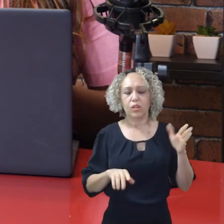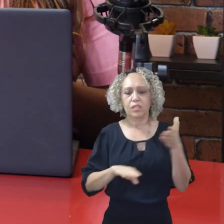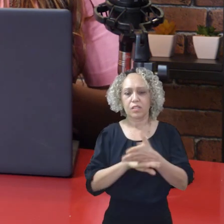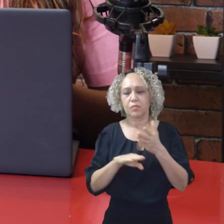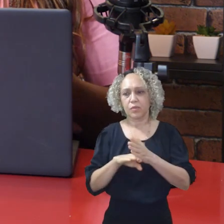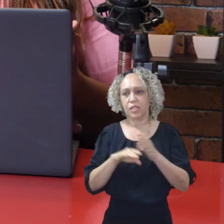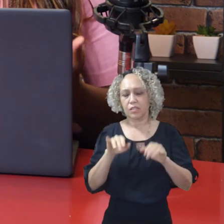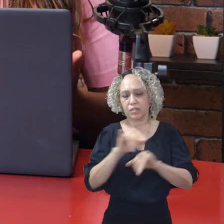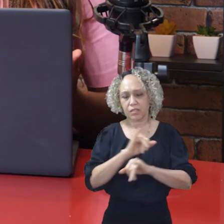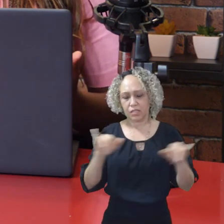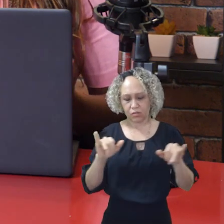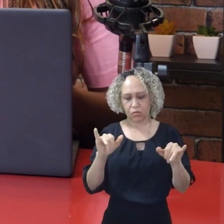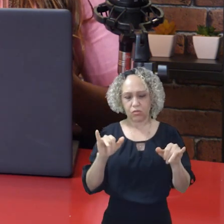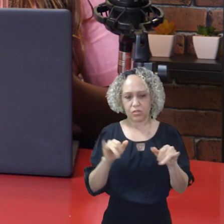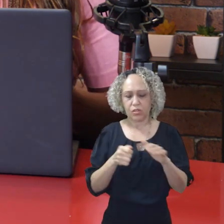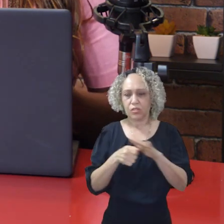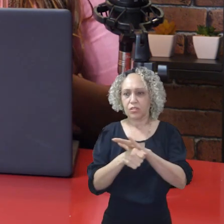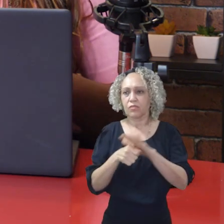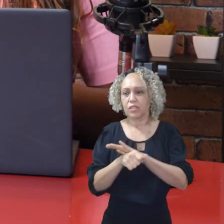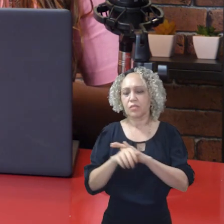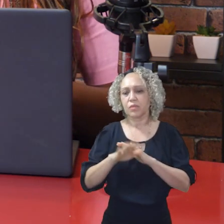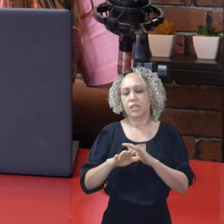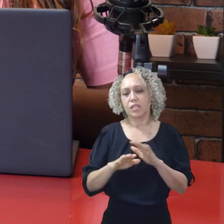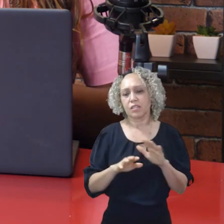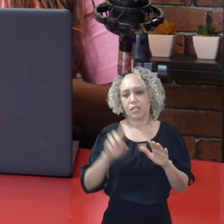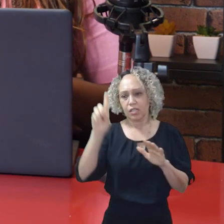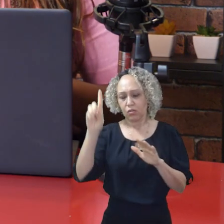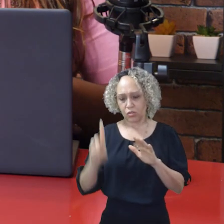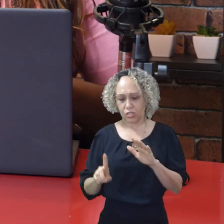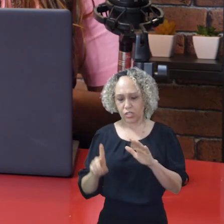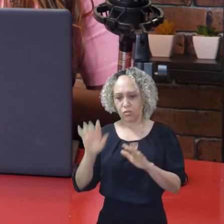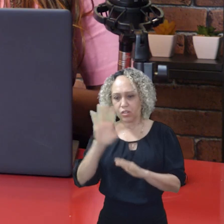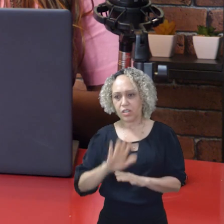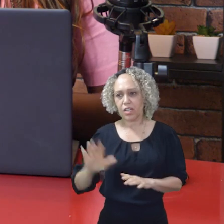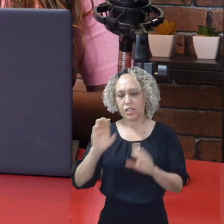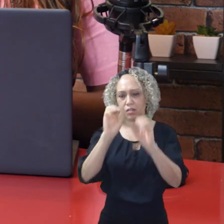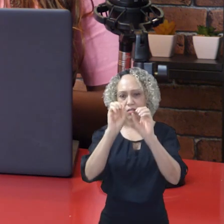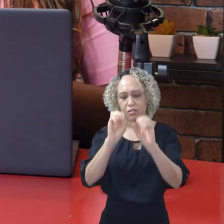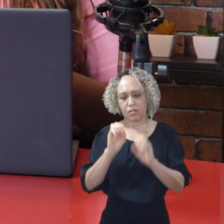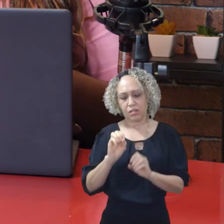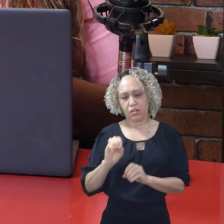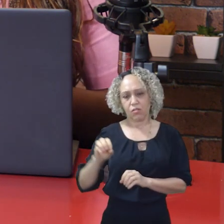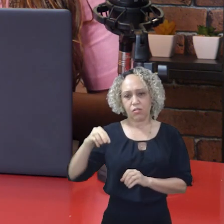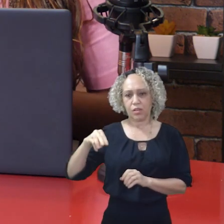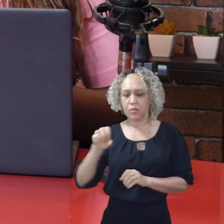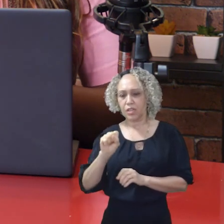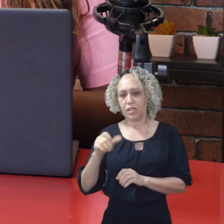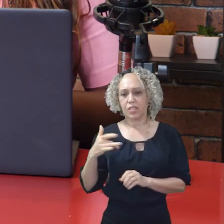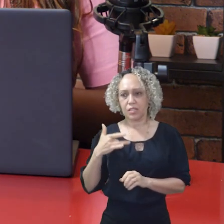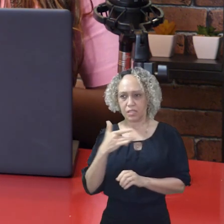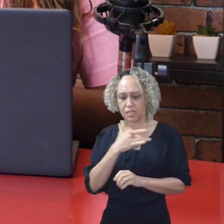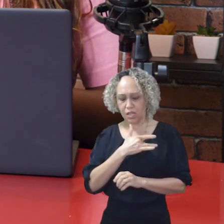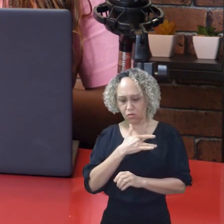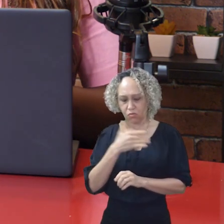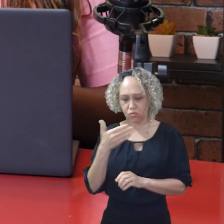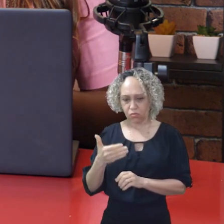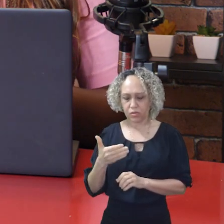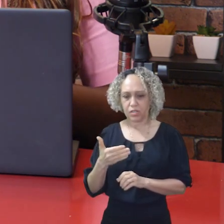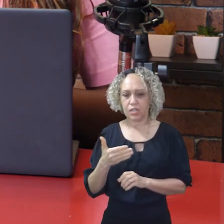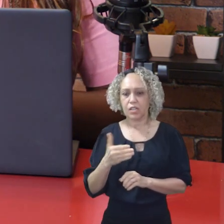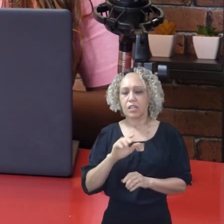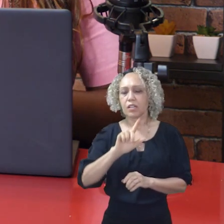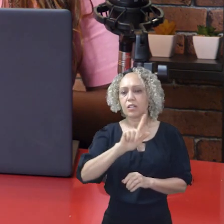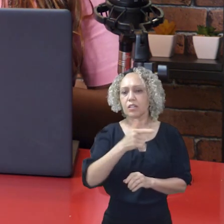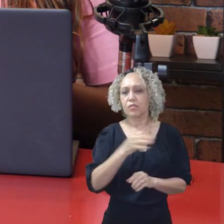participou do anúncio dos resultados da rodada de investimento, acompanhado do diretor-geral da Organização Mundial da Saúde,